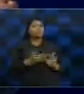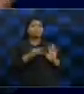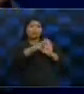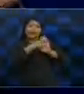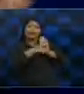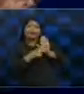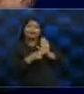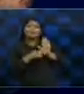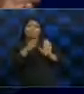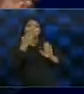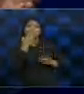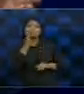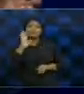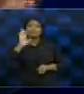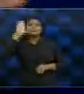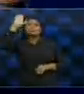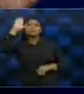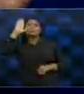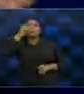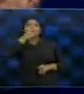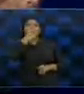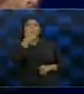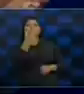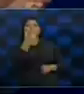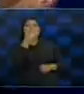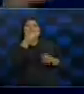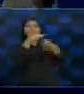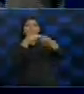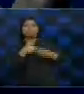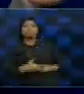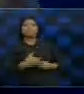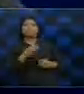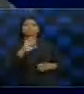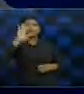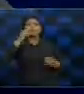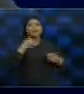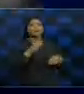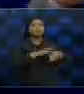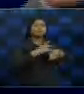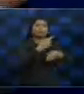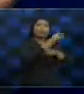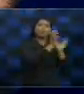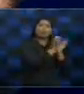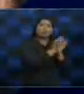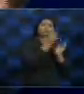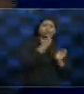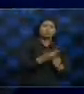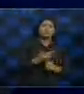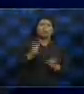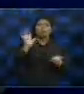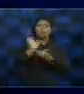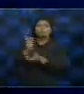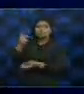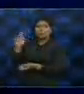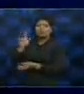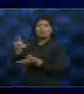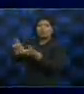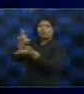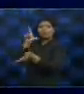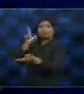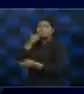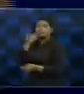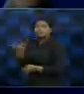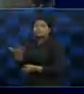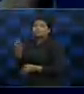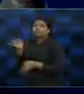de resposta têm que ser feitos durante o intervalo pelas assessorias. A assessoria do candidato Arthur pediu, foi concedido. Se o senhor